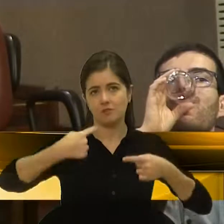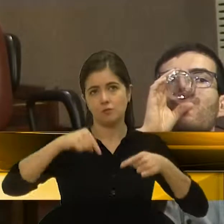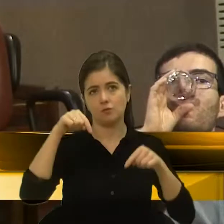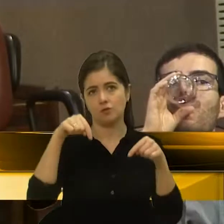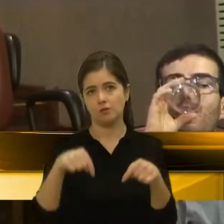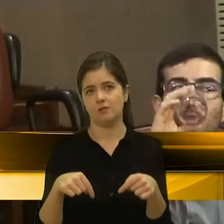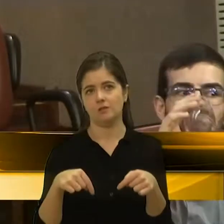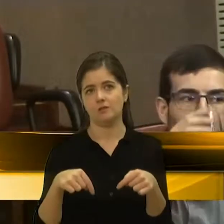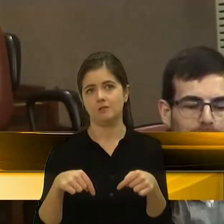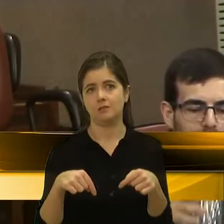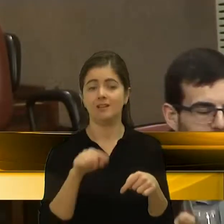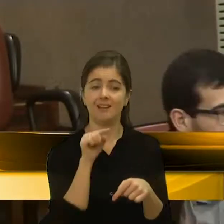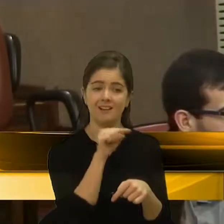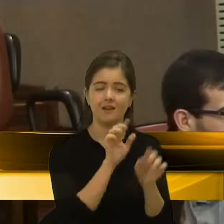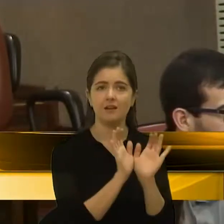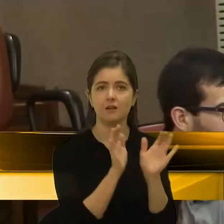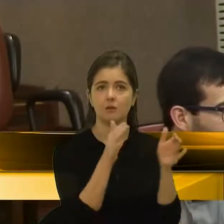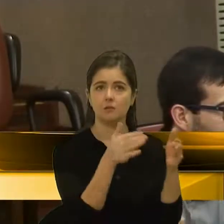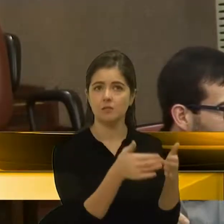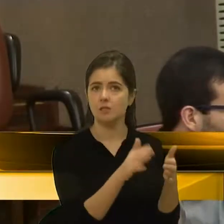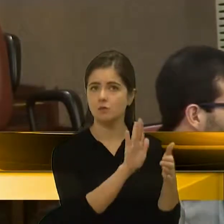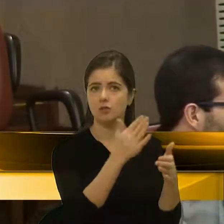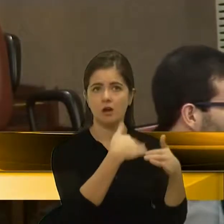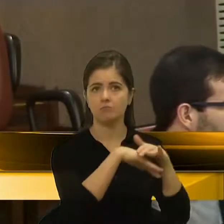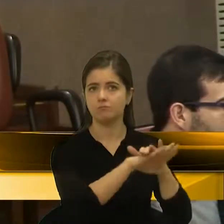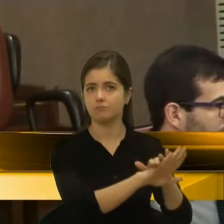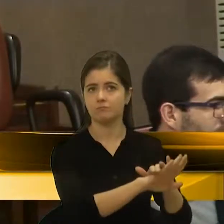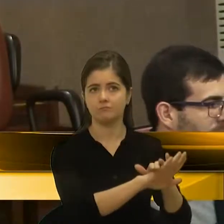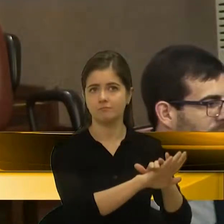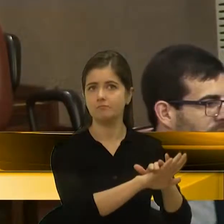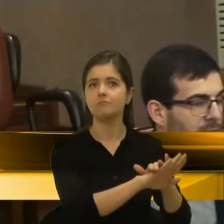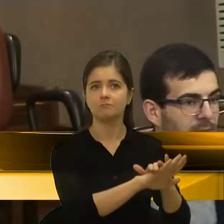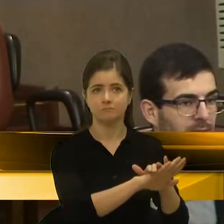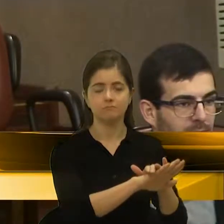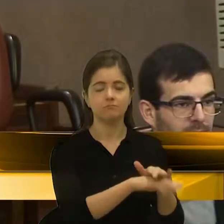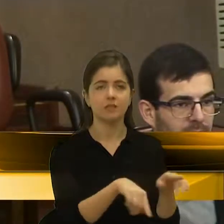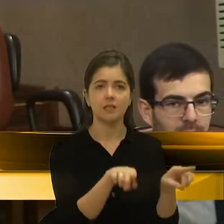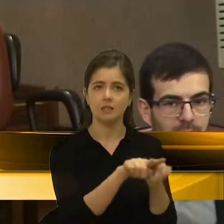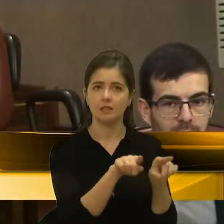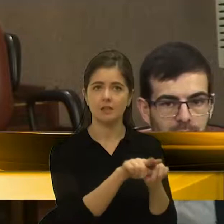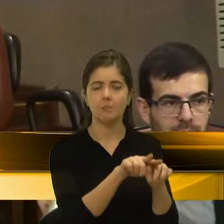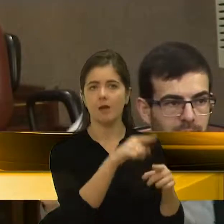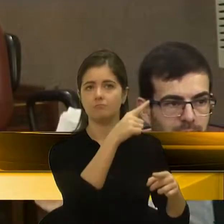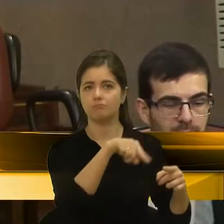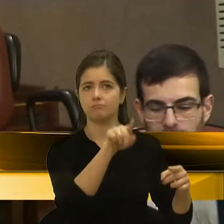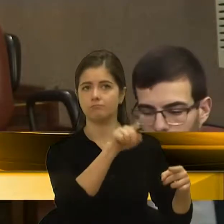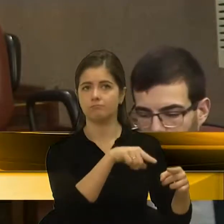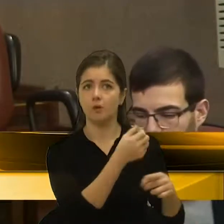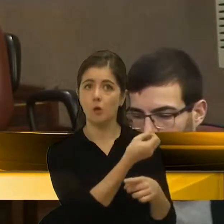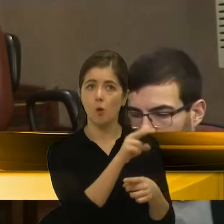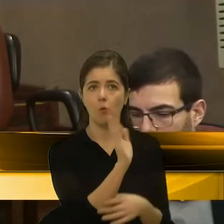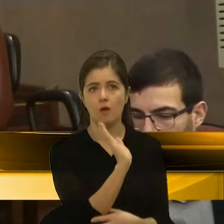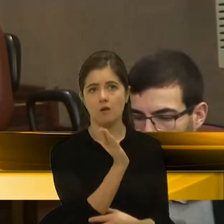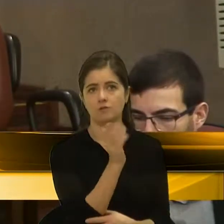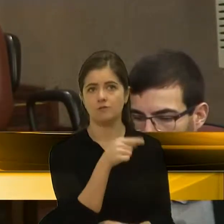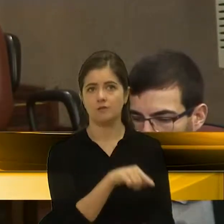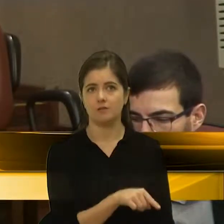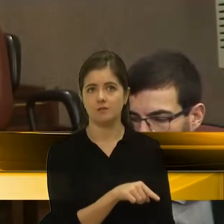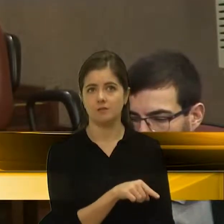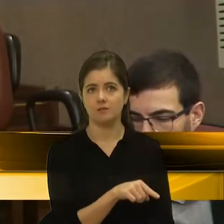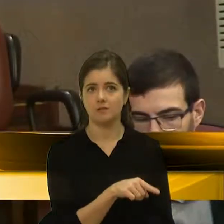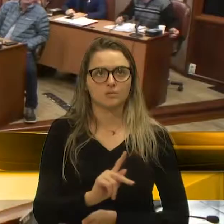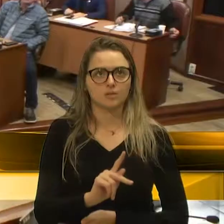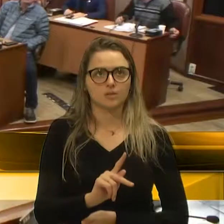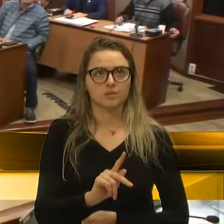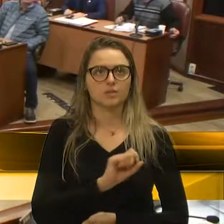comissão, por exemplo, até no arquivamento ou caso de censura ou advertência, que ele se esgota na